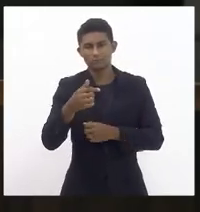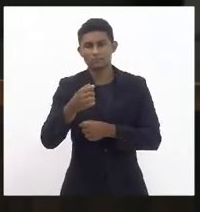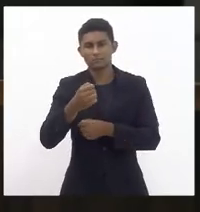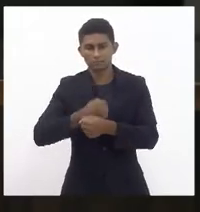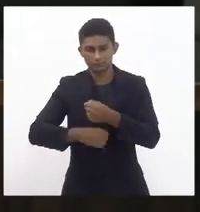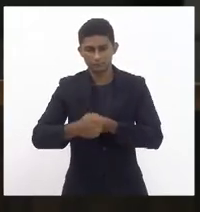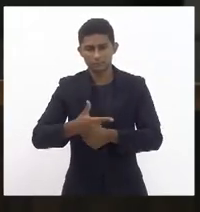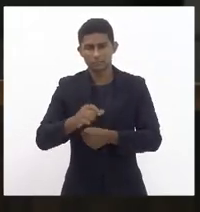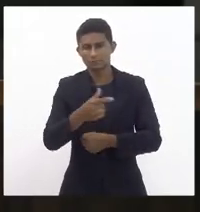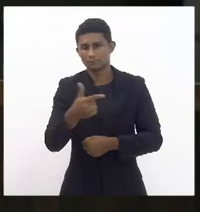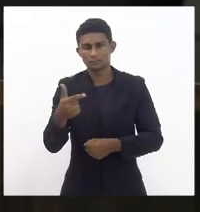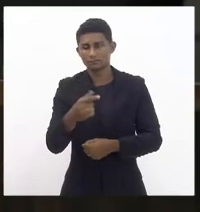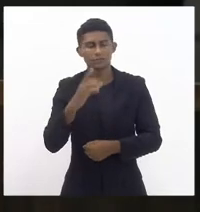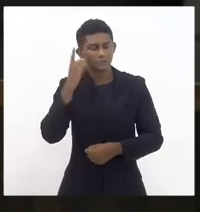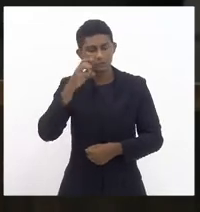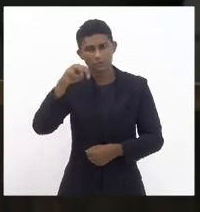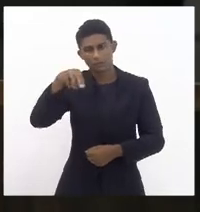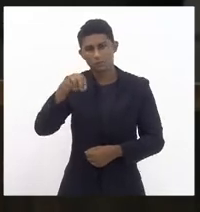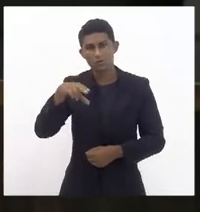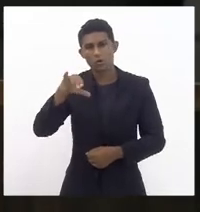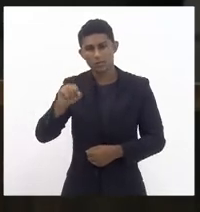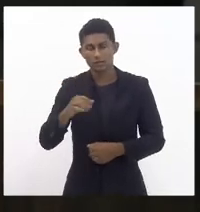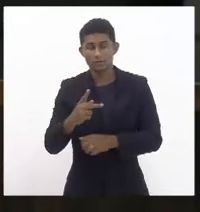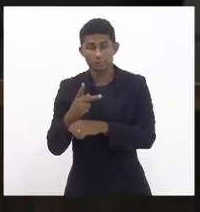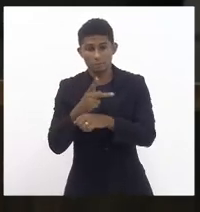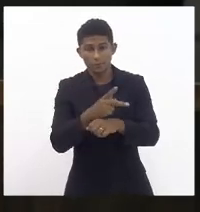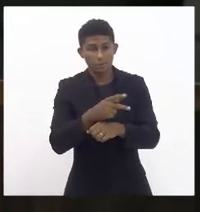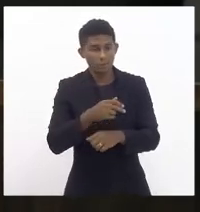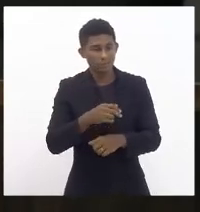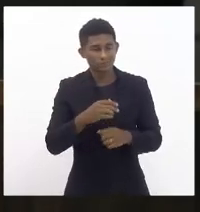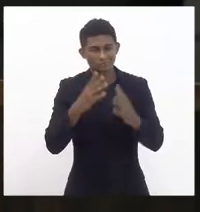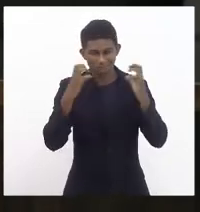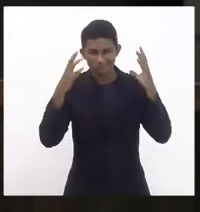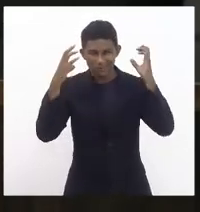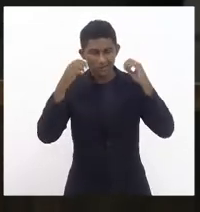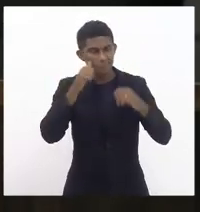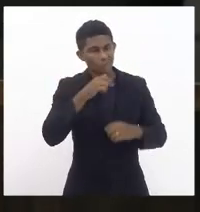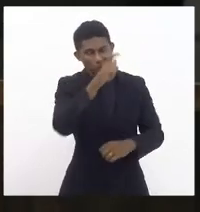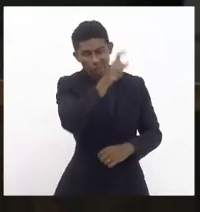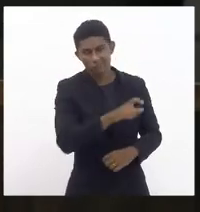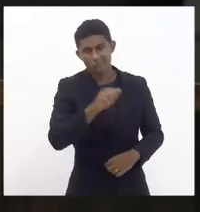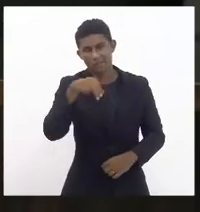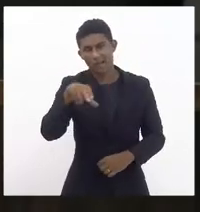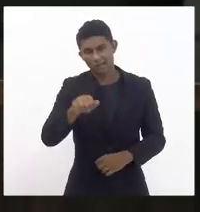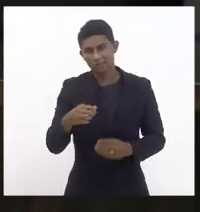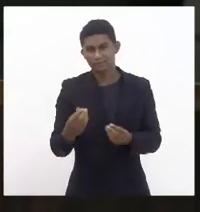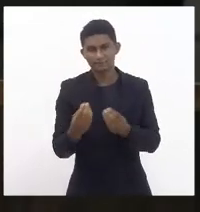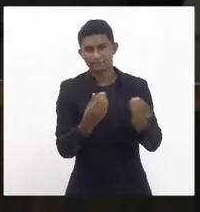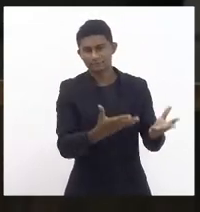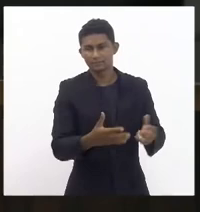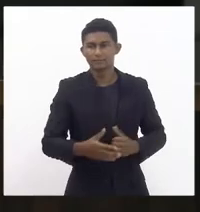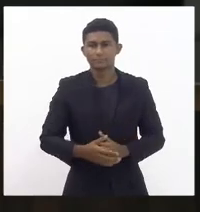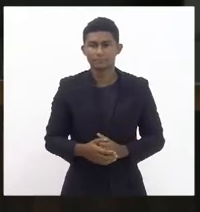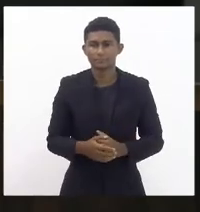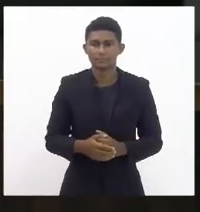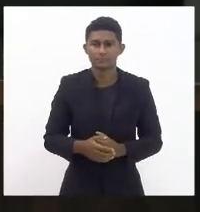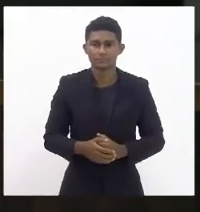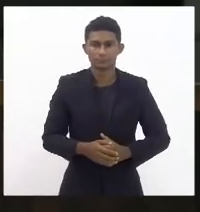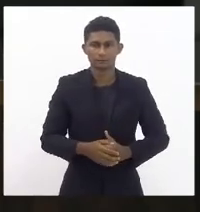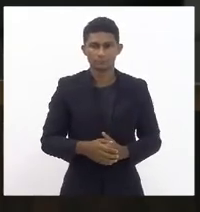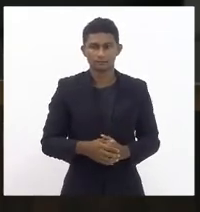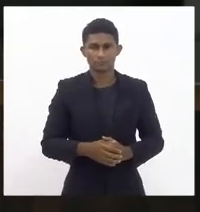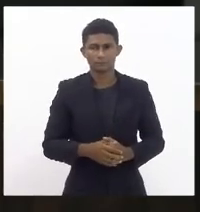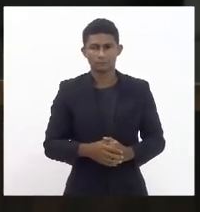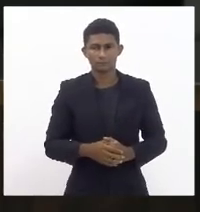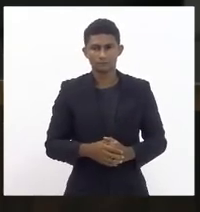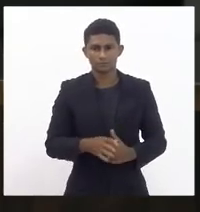22 de altura da Mônica que concede prima Arielle a Anna Beatriz Bernardes Nunes parte da comissão de normas favorável Deputado Sérgio